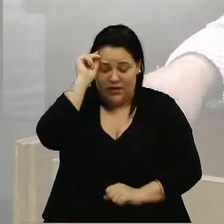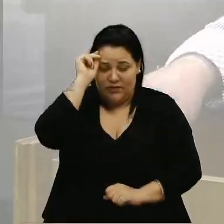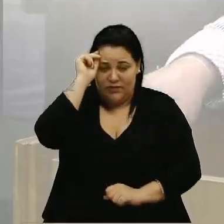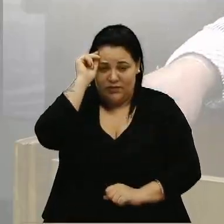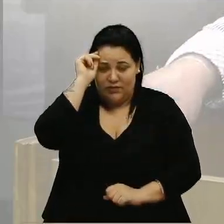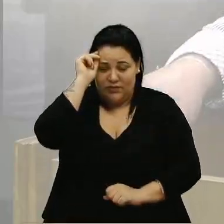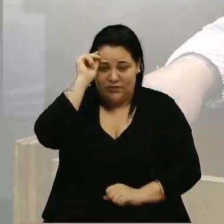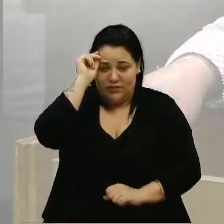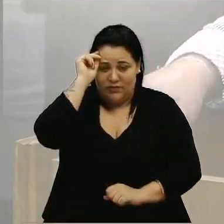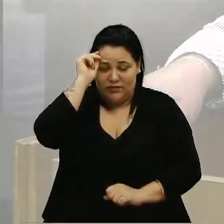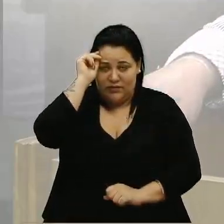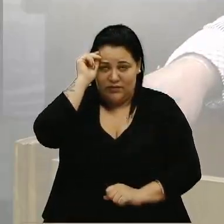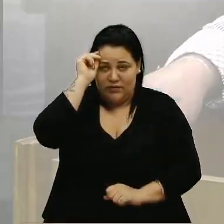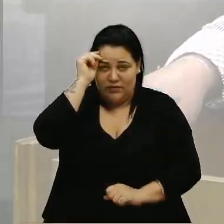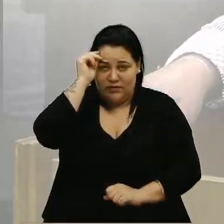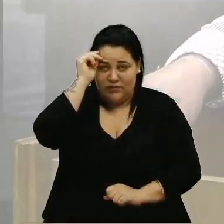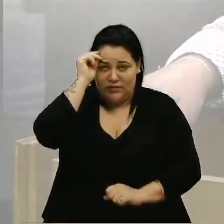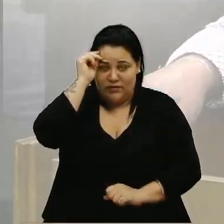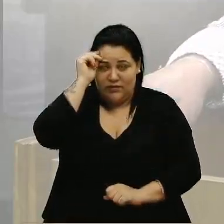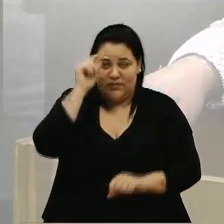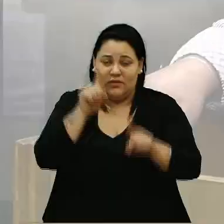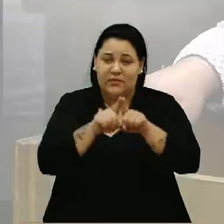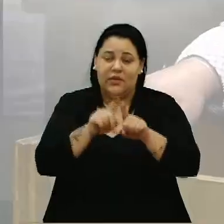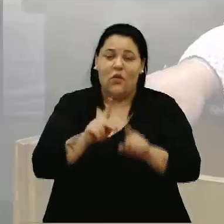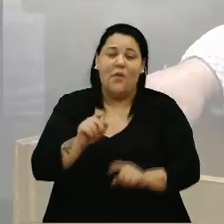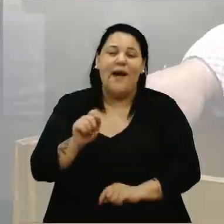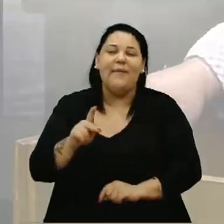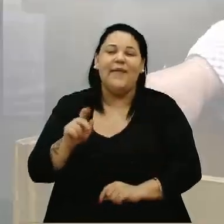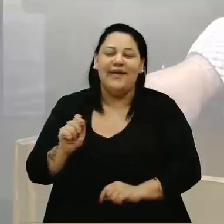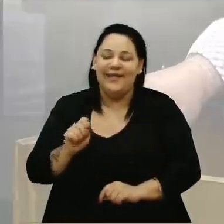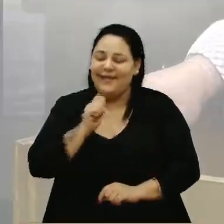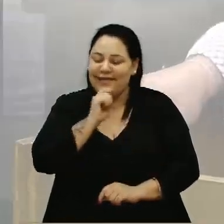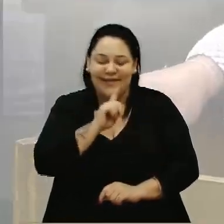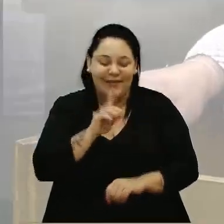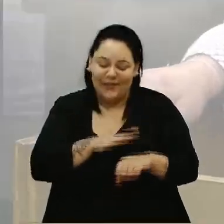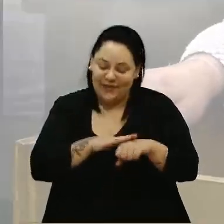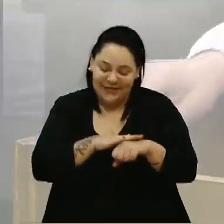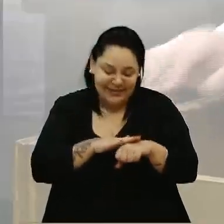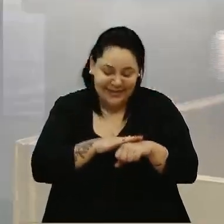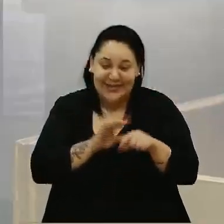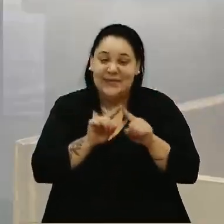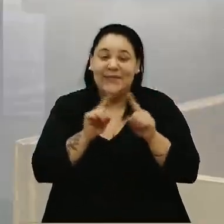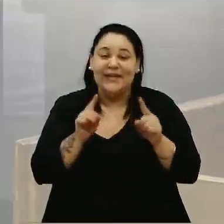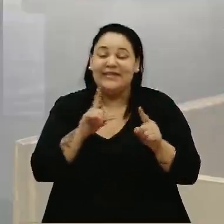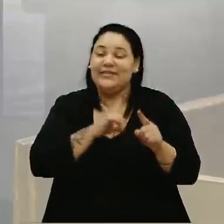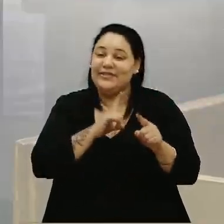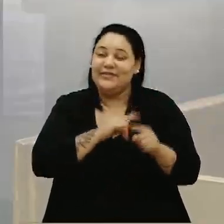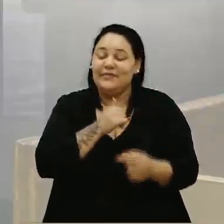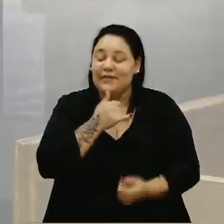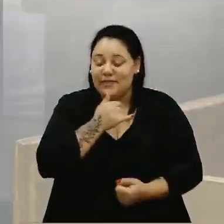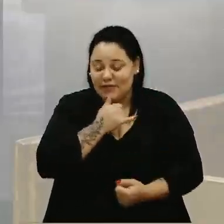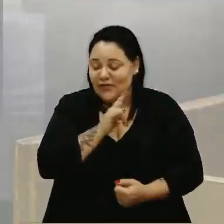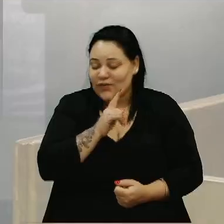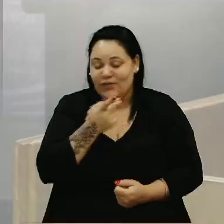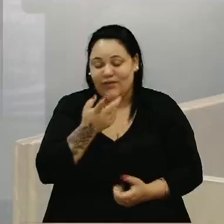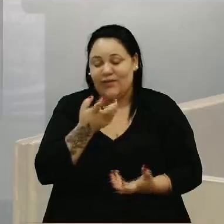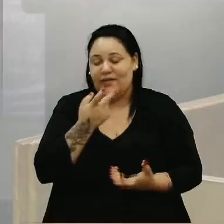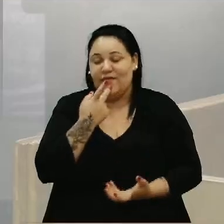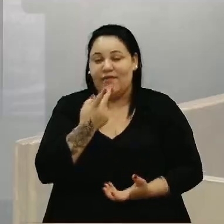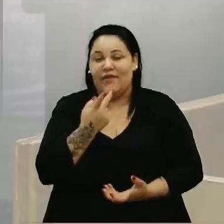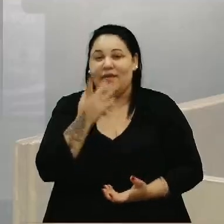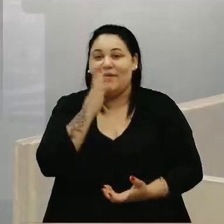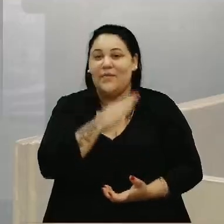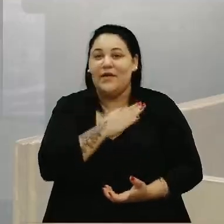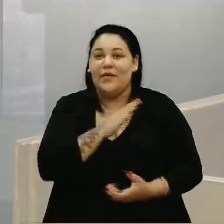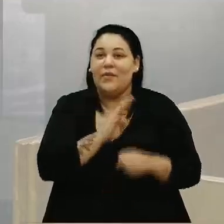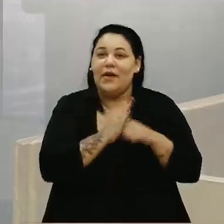vez. Eu estive, infelizmente, não, eu quero falar aí do bairro, mas quero falar ali do